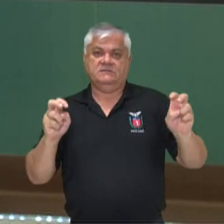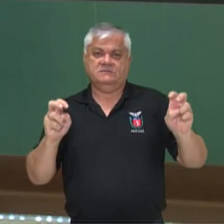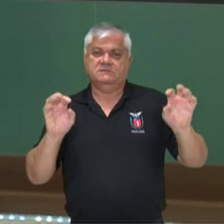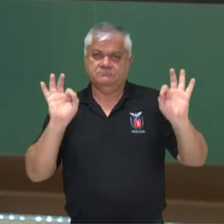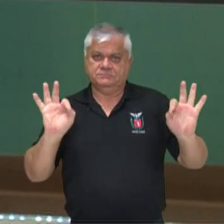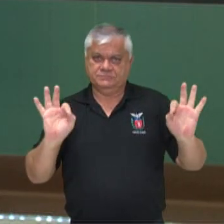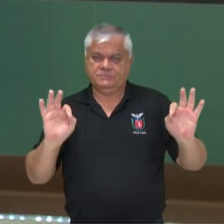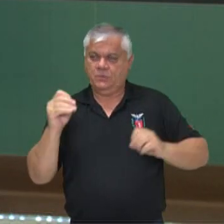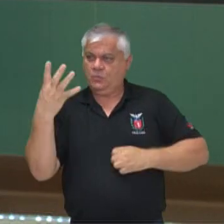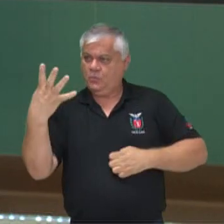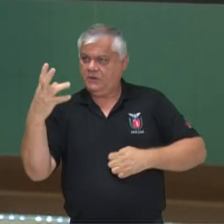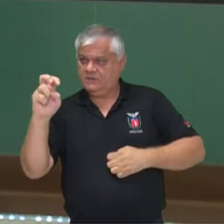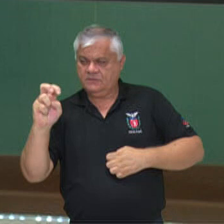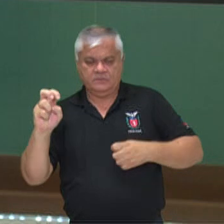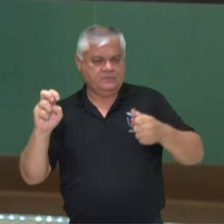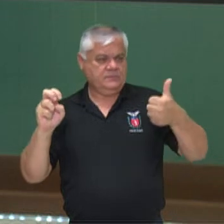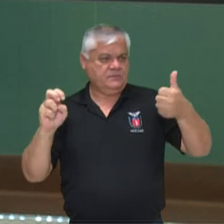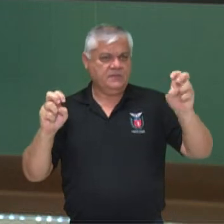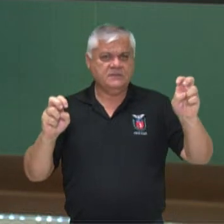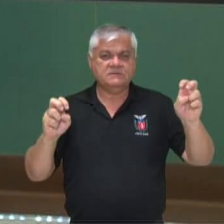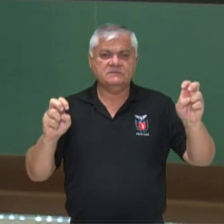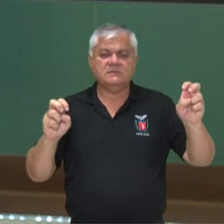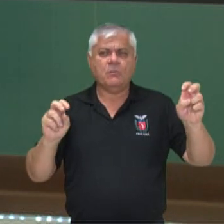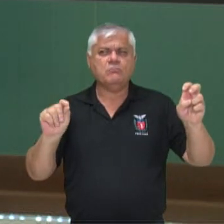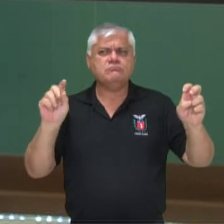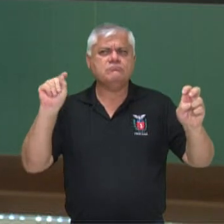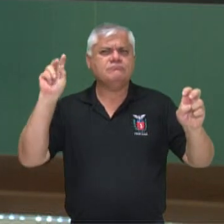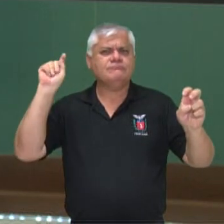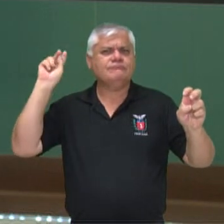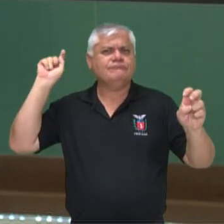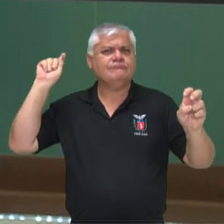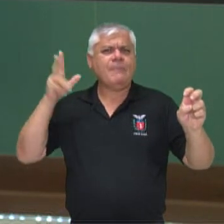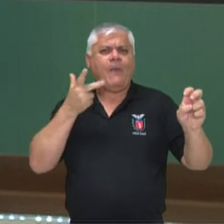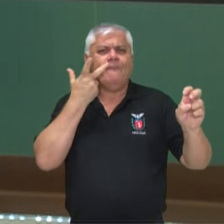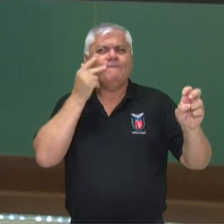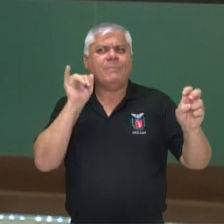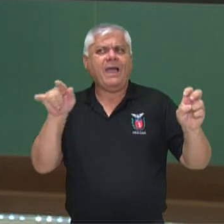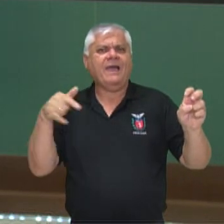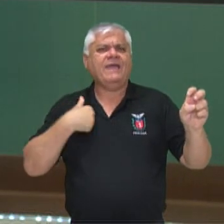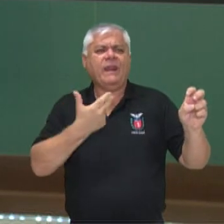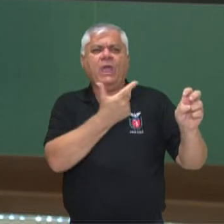tem 15. Ele quer saber há quanto tempo atrás